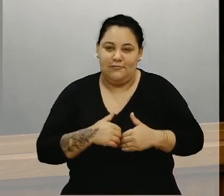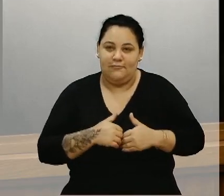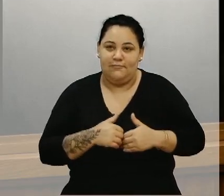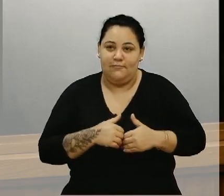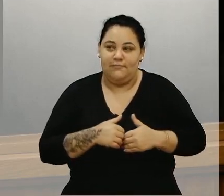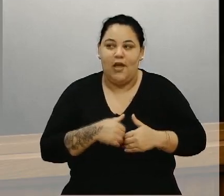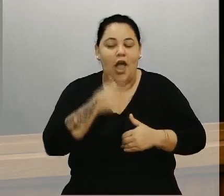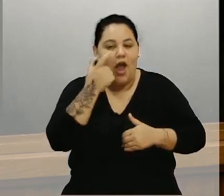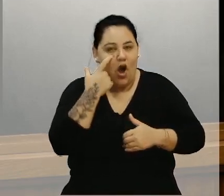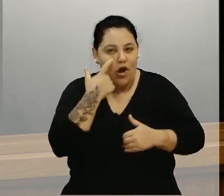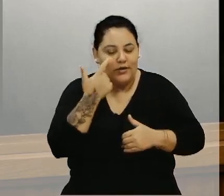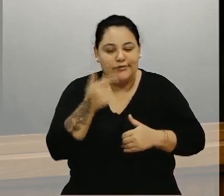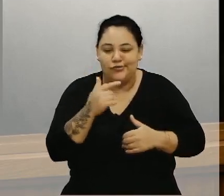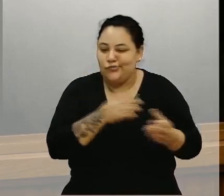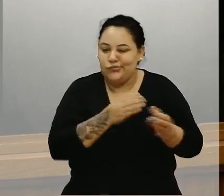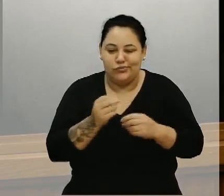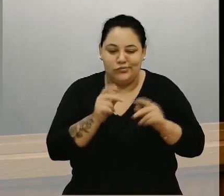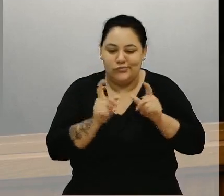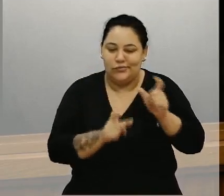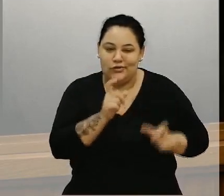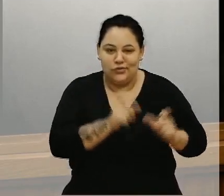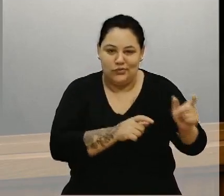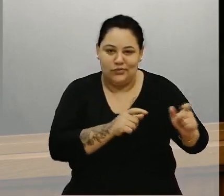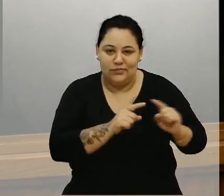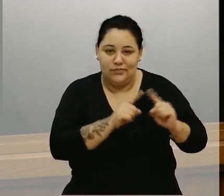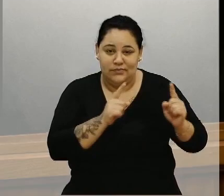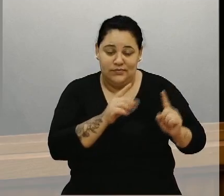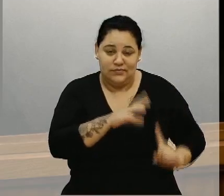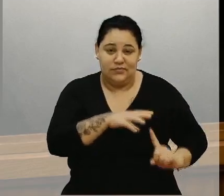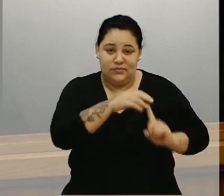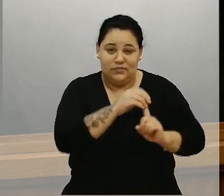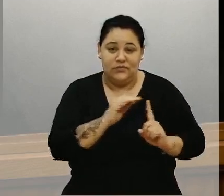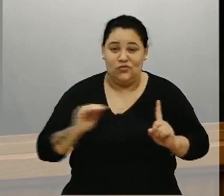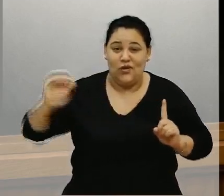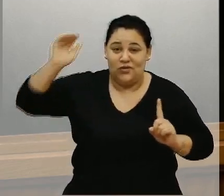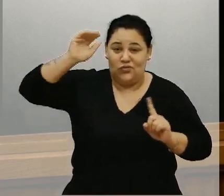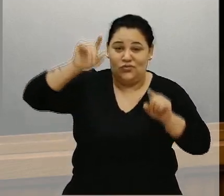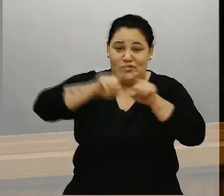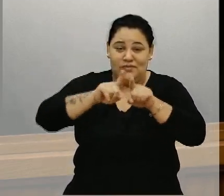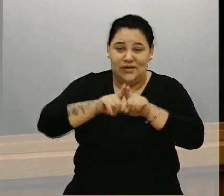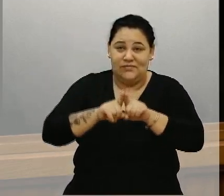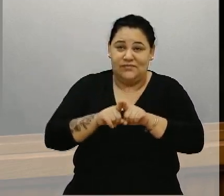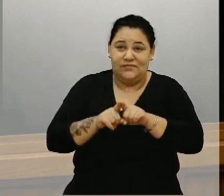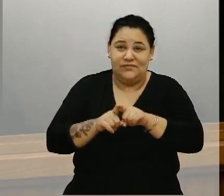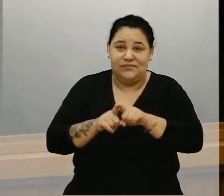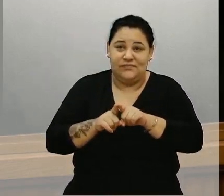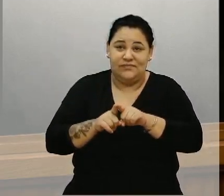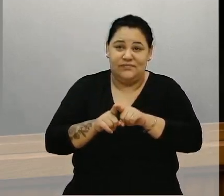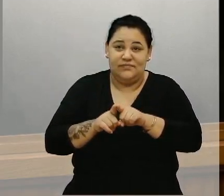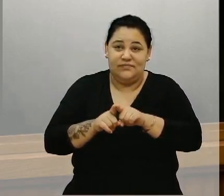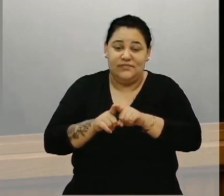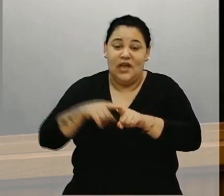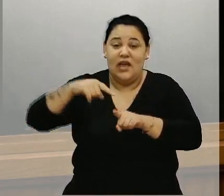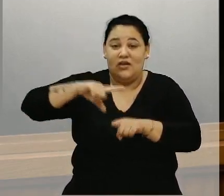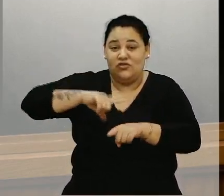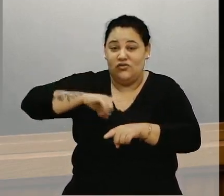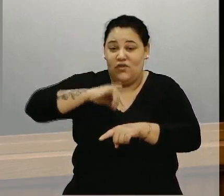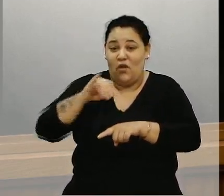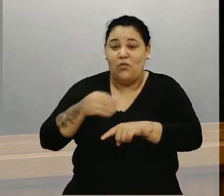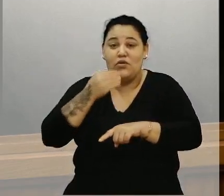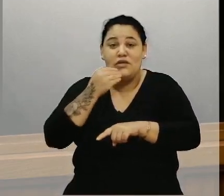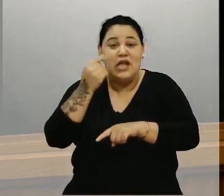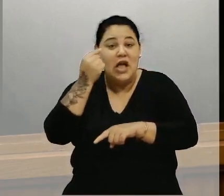tanta gente assim. Inclusive um adulto que estava... Eu tive a oportunidade de vê-lo,